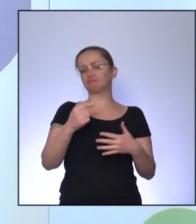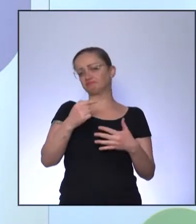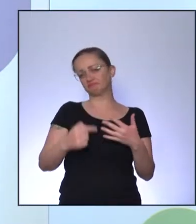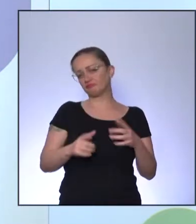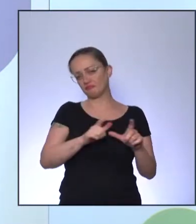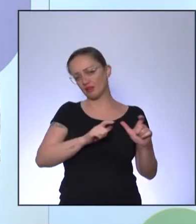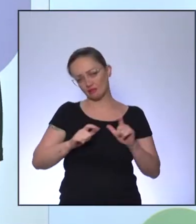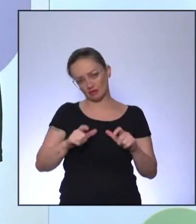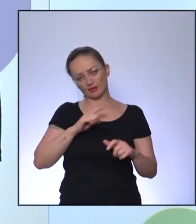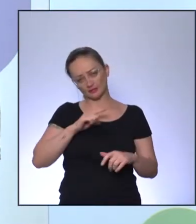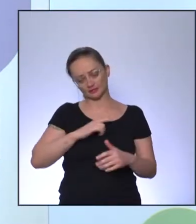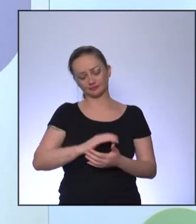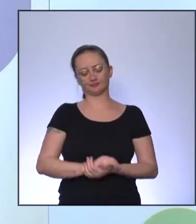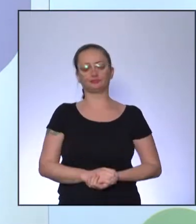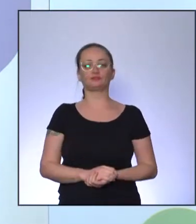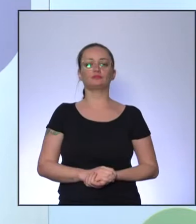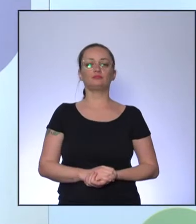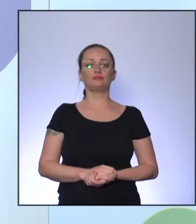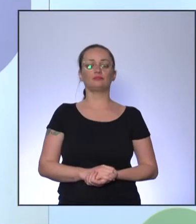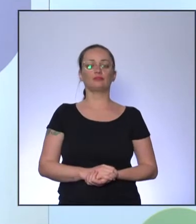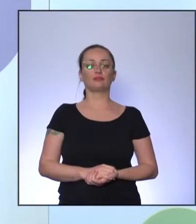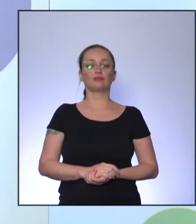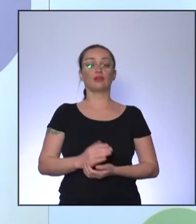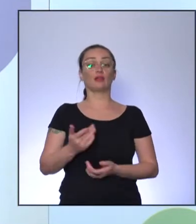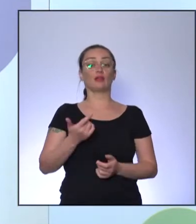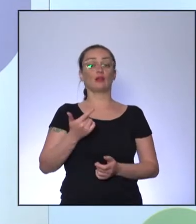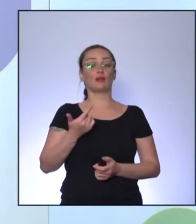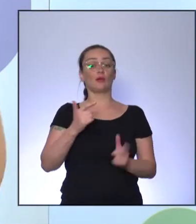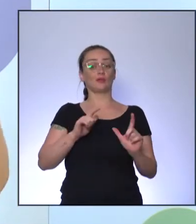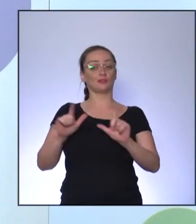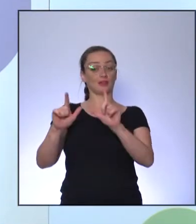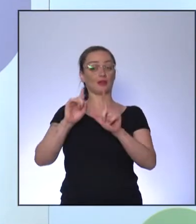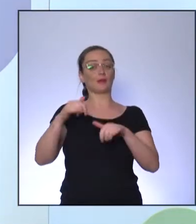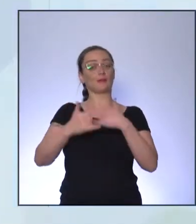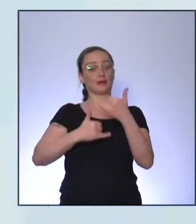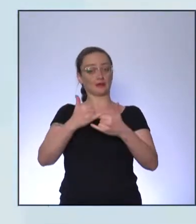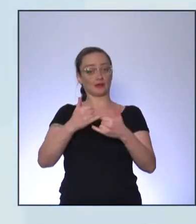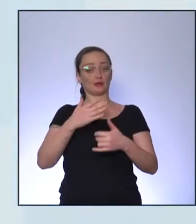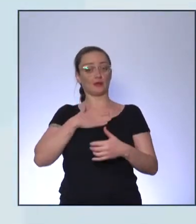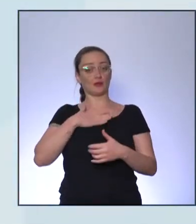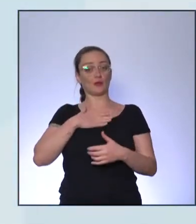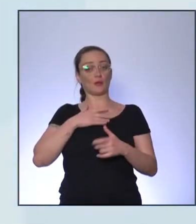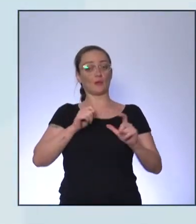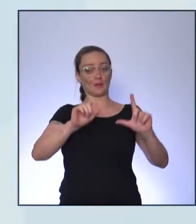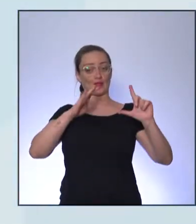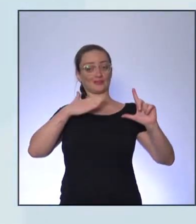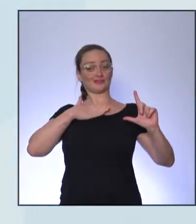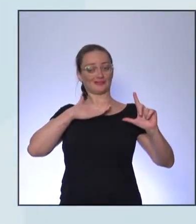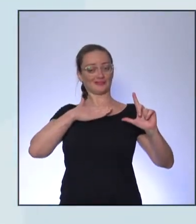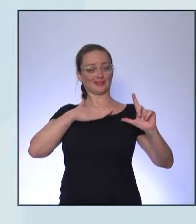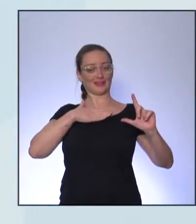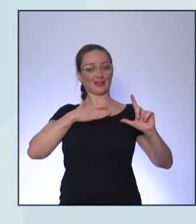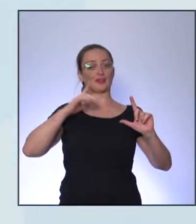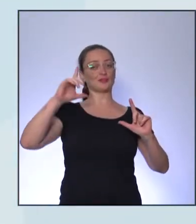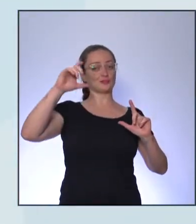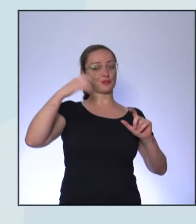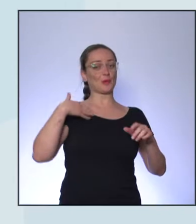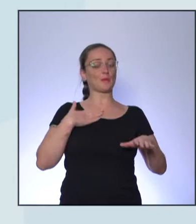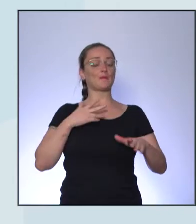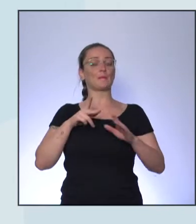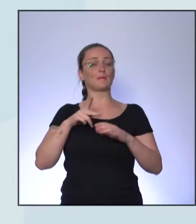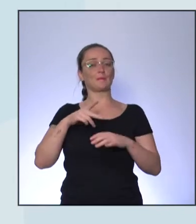cotidiano. Tá? Então, a próxima tela é uma brincadeirinha. Eu trouxe uma imagem minha, que eu tirei do meu acervo lá